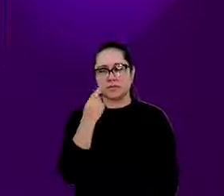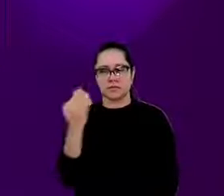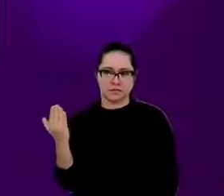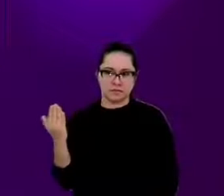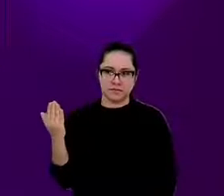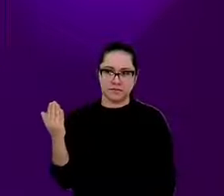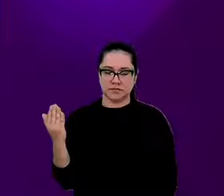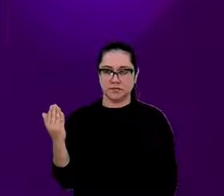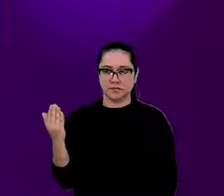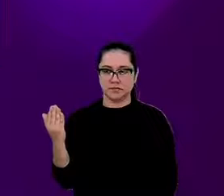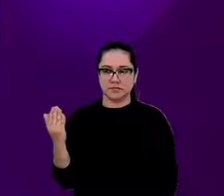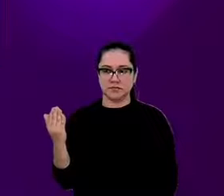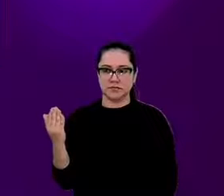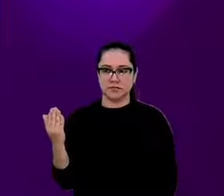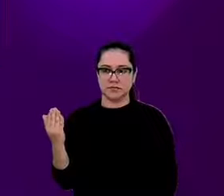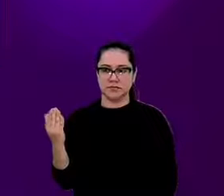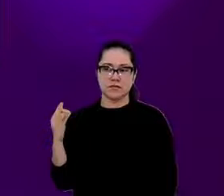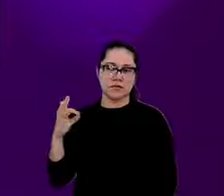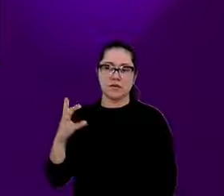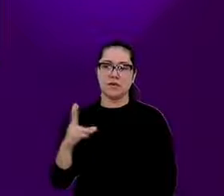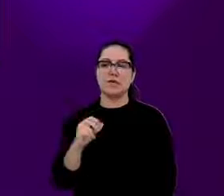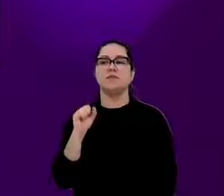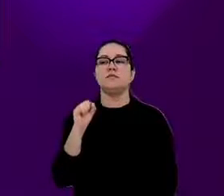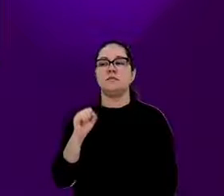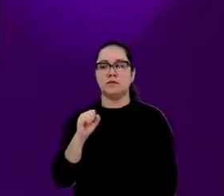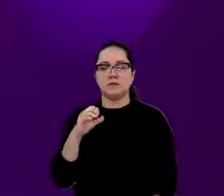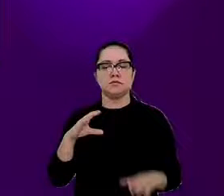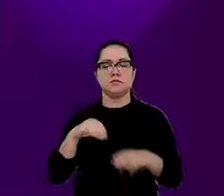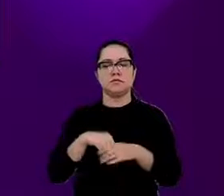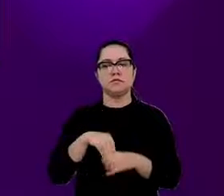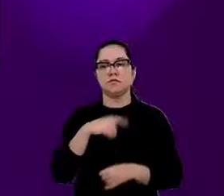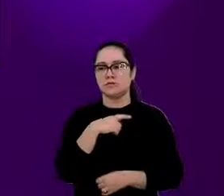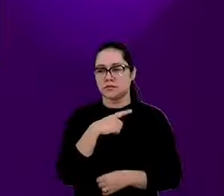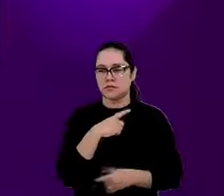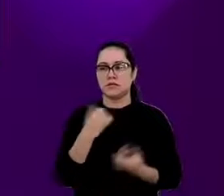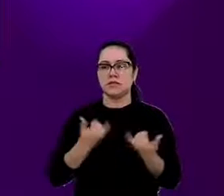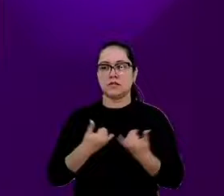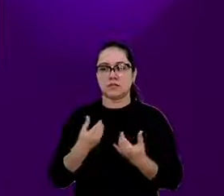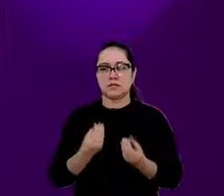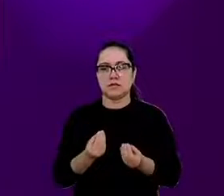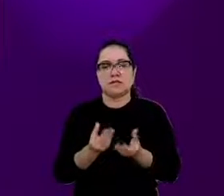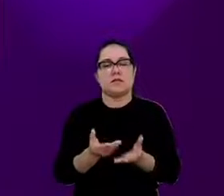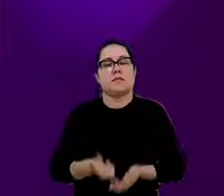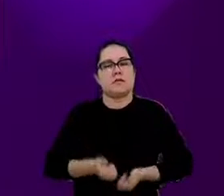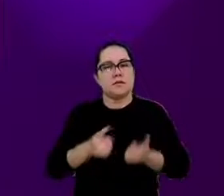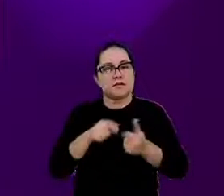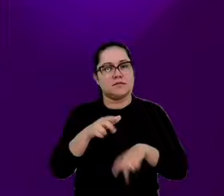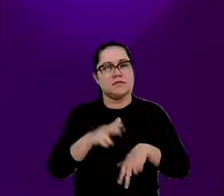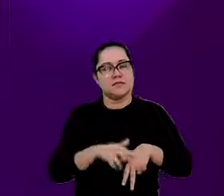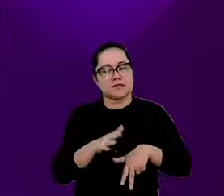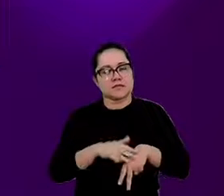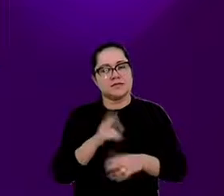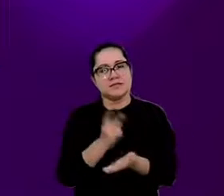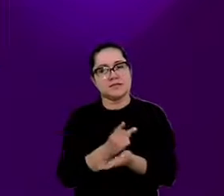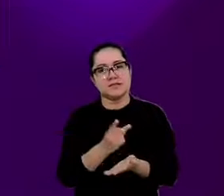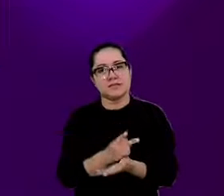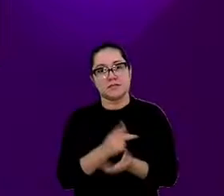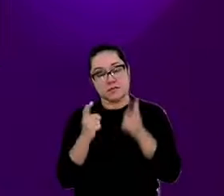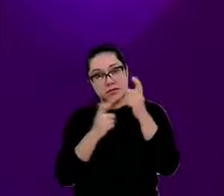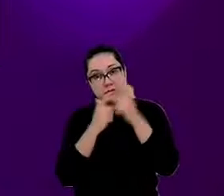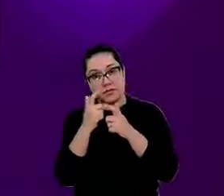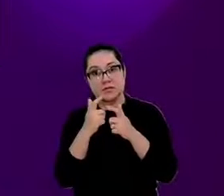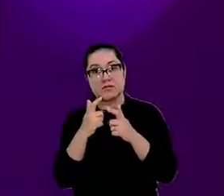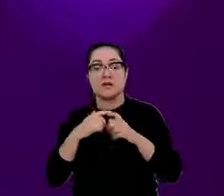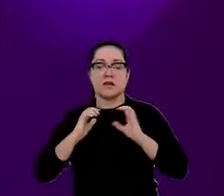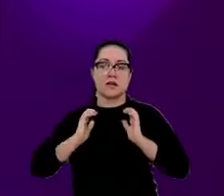genômica, imagem, wearables, todos esses podem ser integrados, dados diferentes, para que a gente entregue o melhor para o nosso paciente, mas sempre tendo preocupações